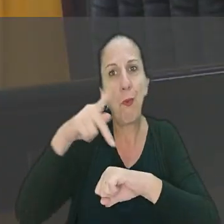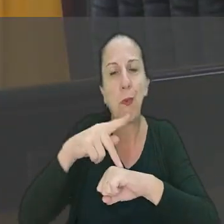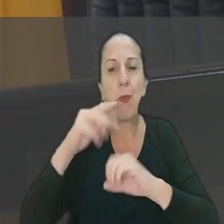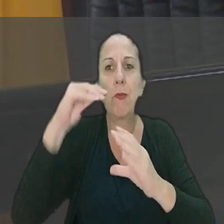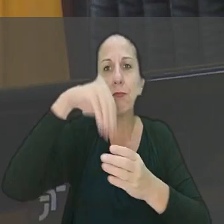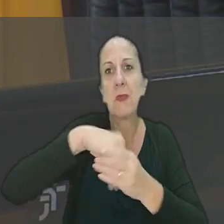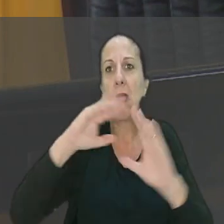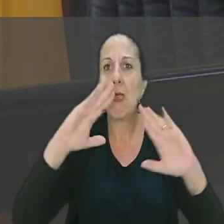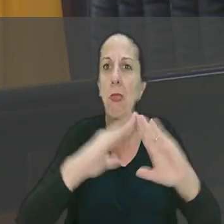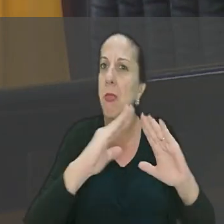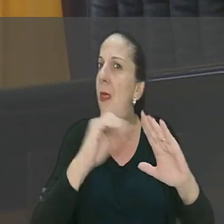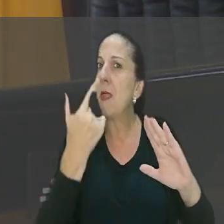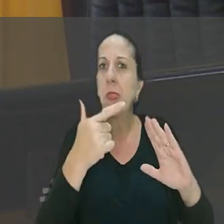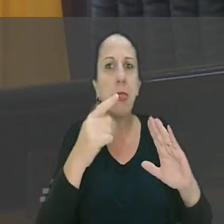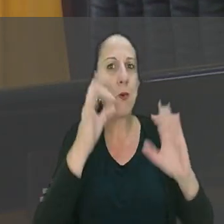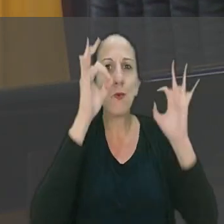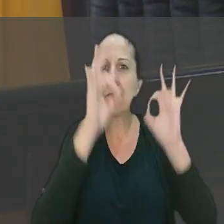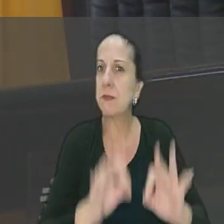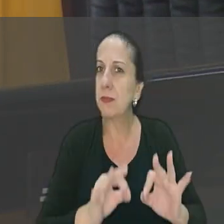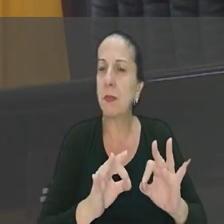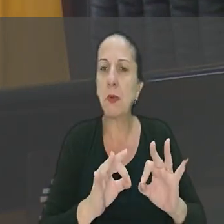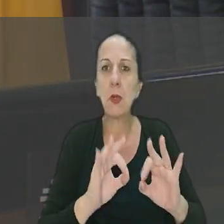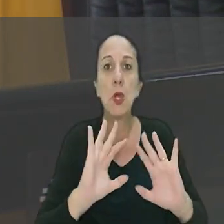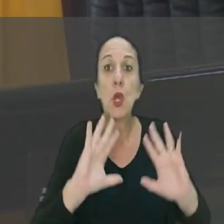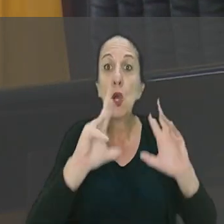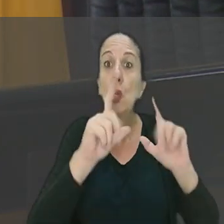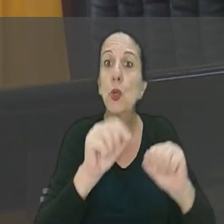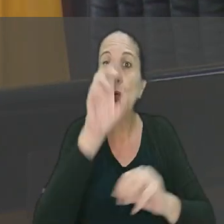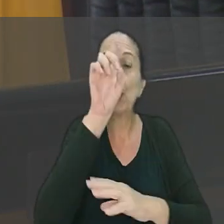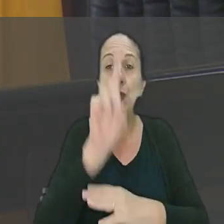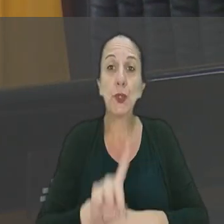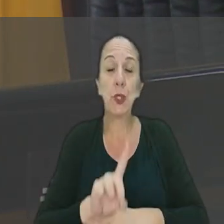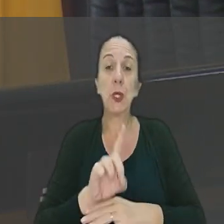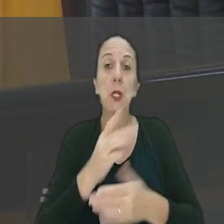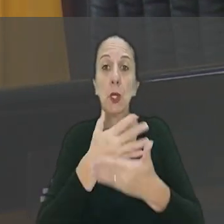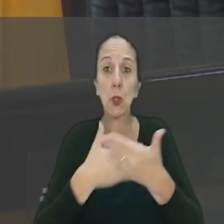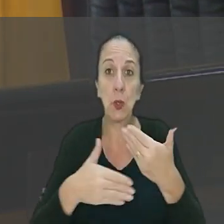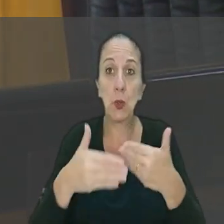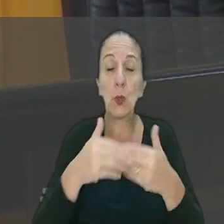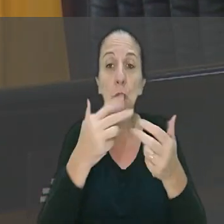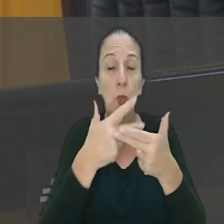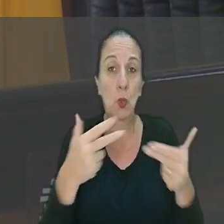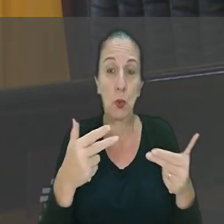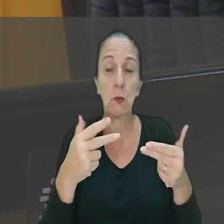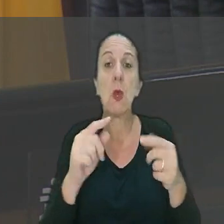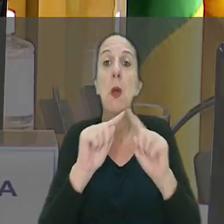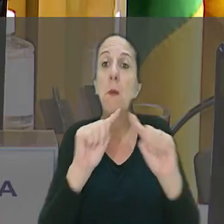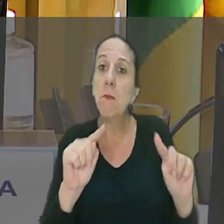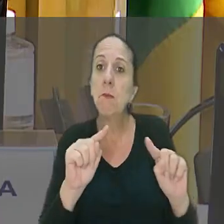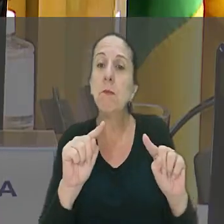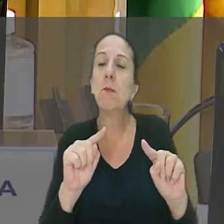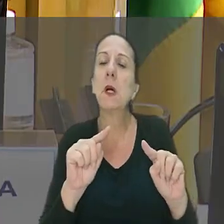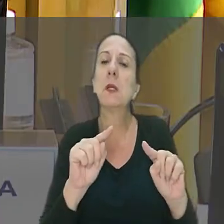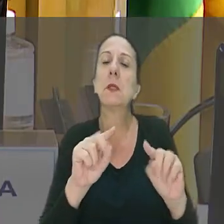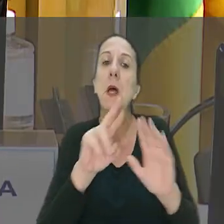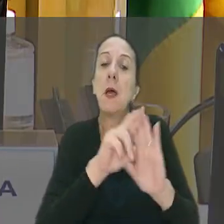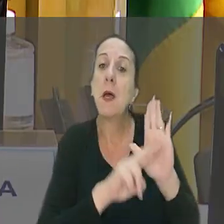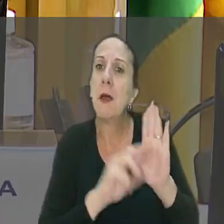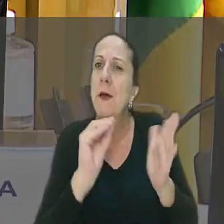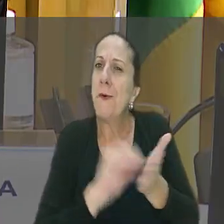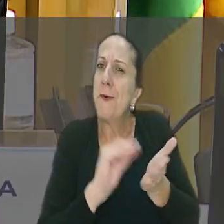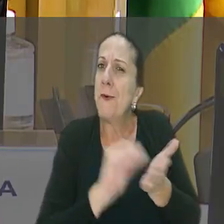estrangeiros em alojamentos inadequados, desprovidos de todos os direitos trabalhistas. Contudo, ponderou que